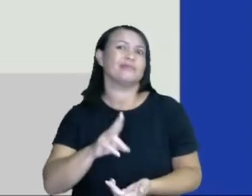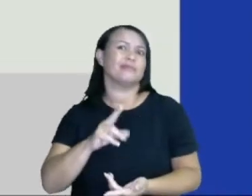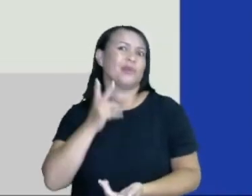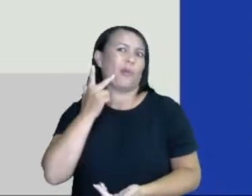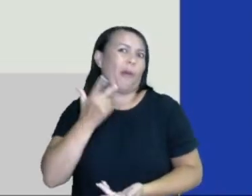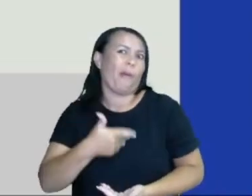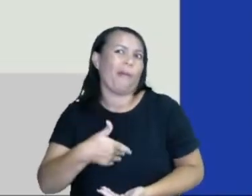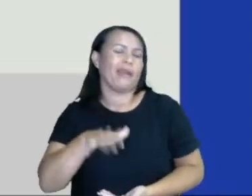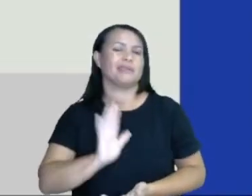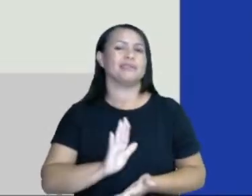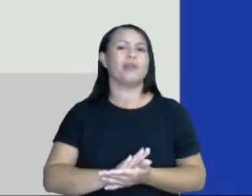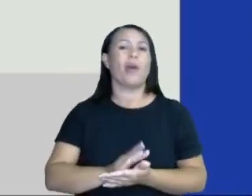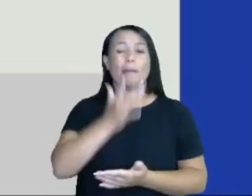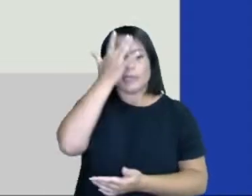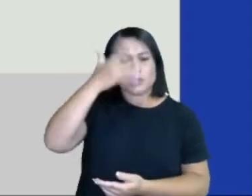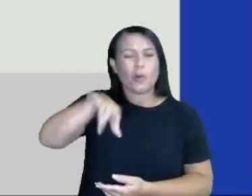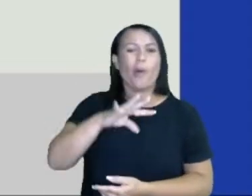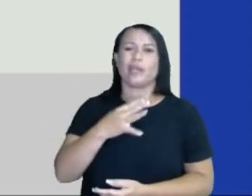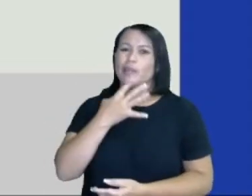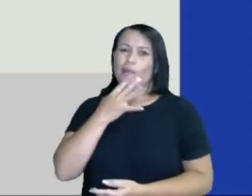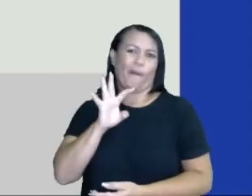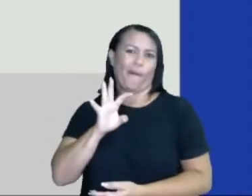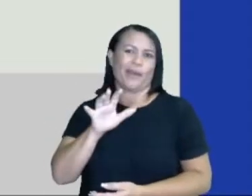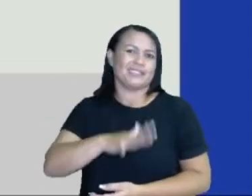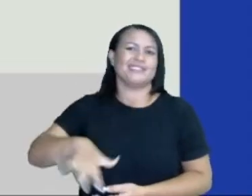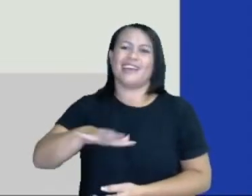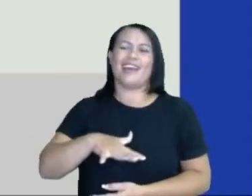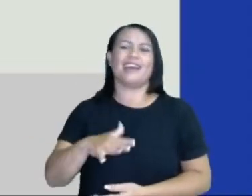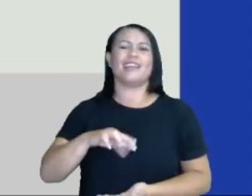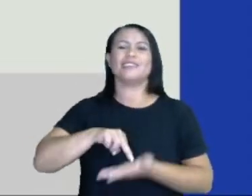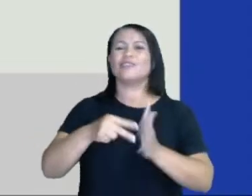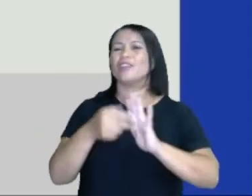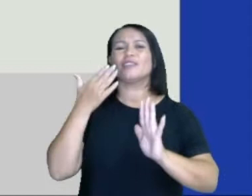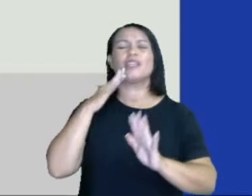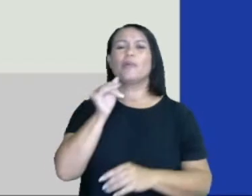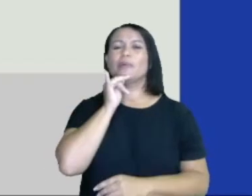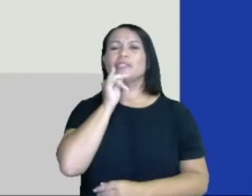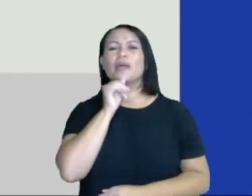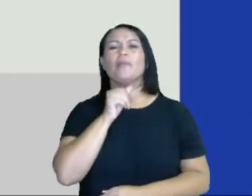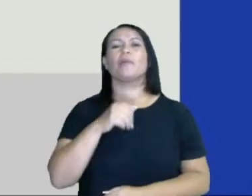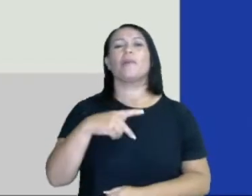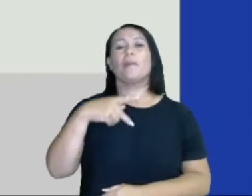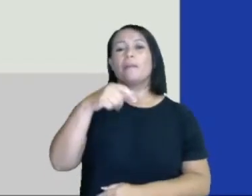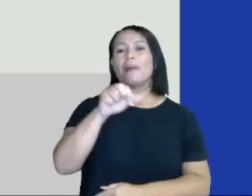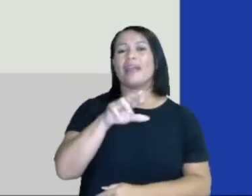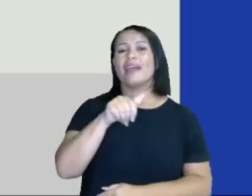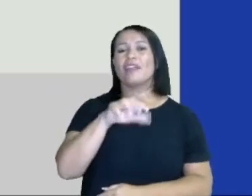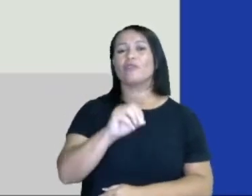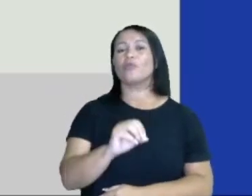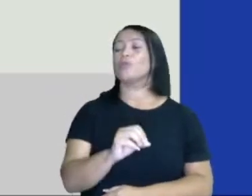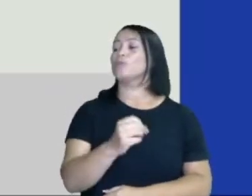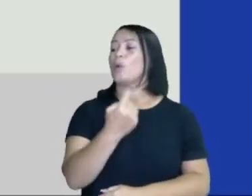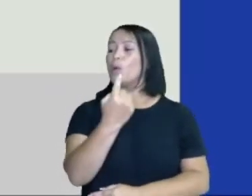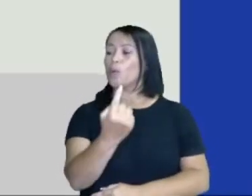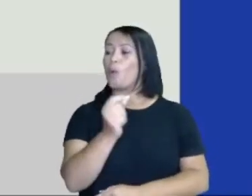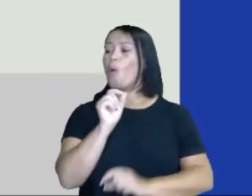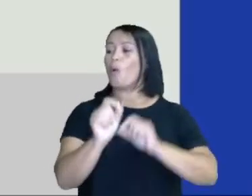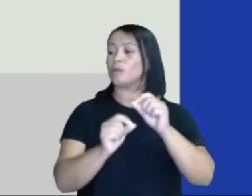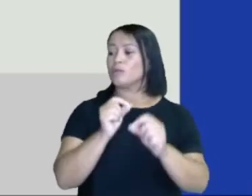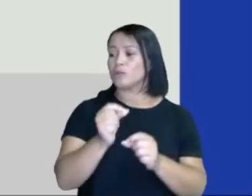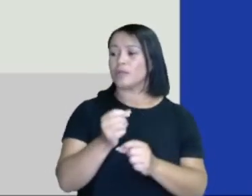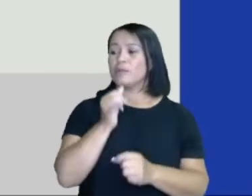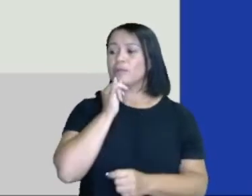da área não vai saber o significado. Aqui eu coloquei, parágrafo único. Contra atos ilegais